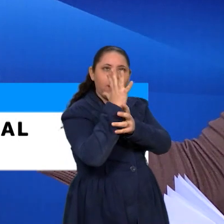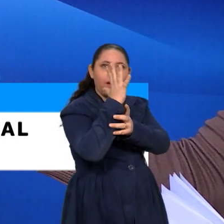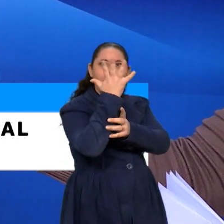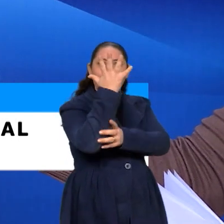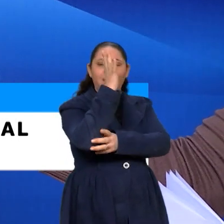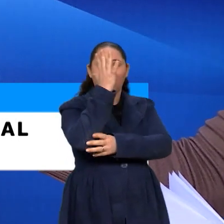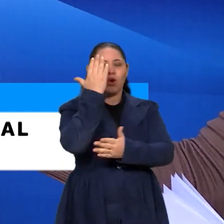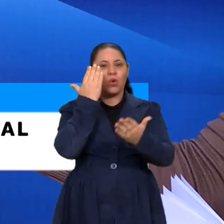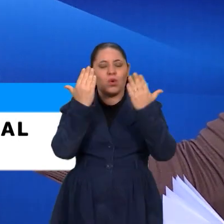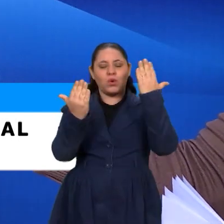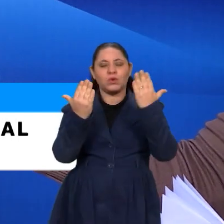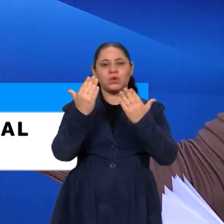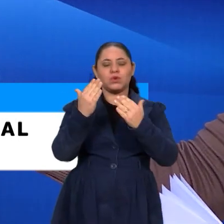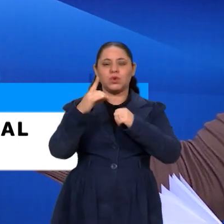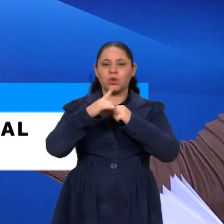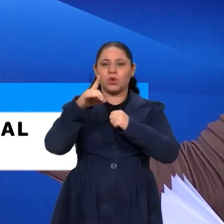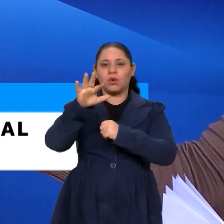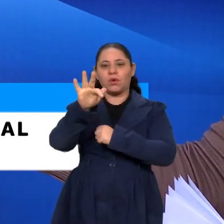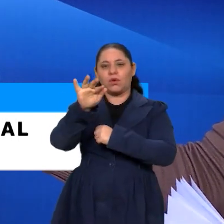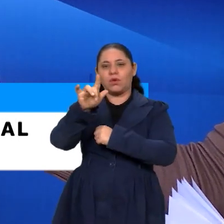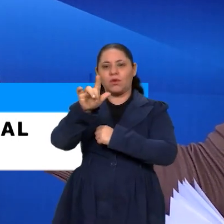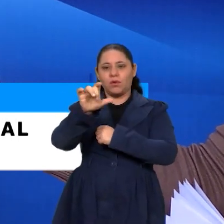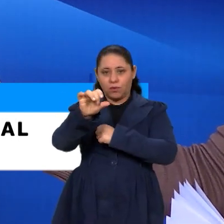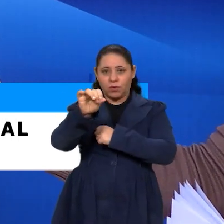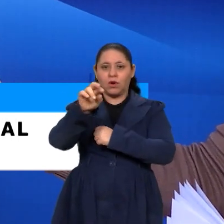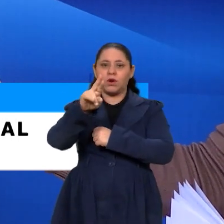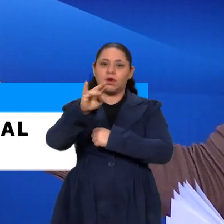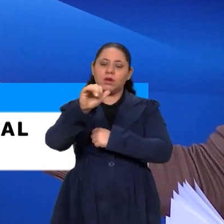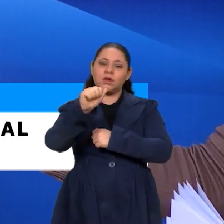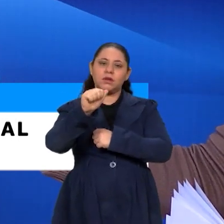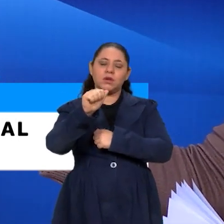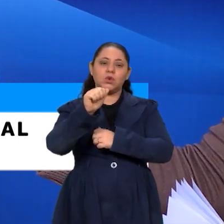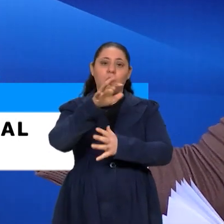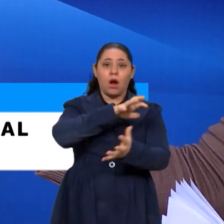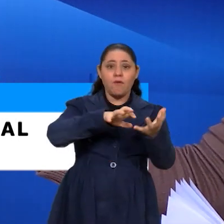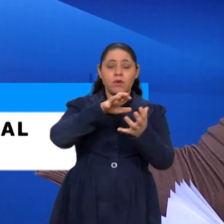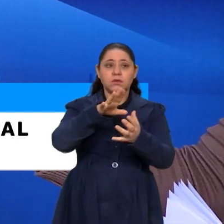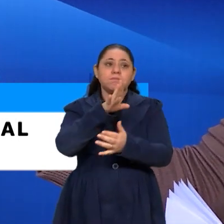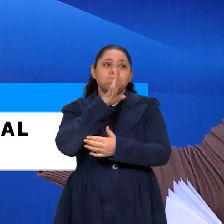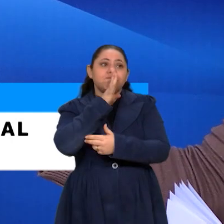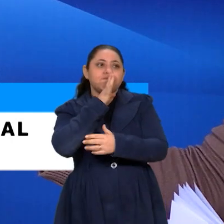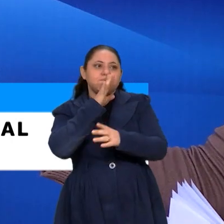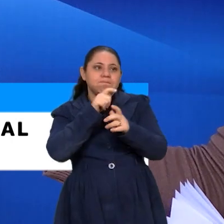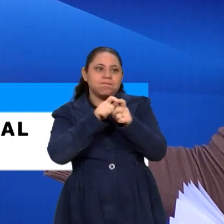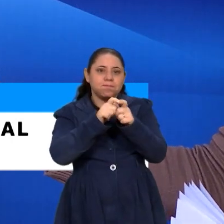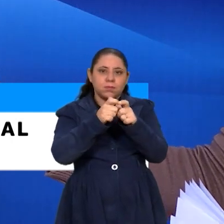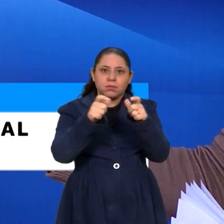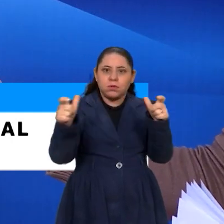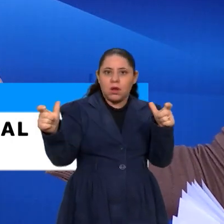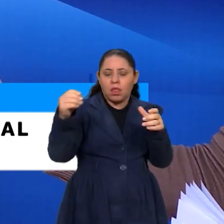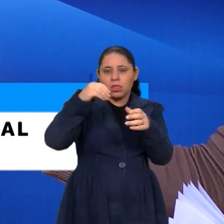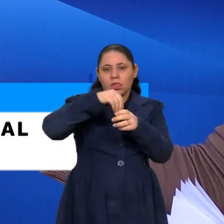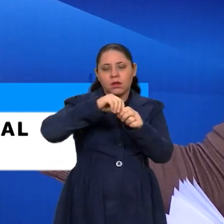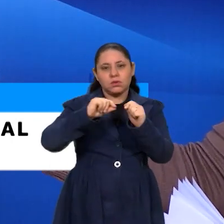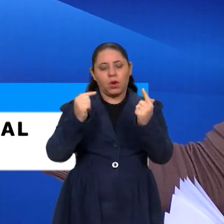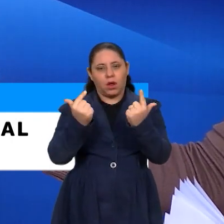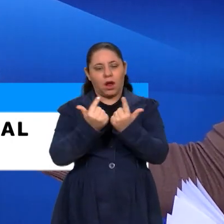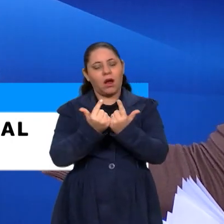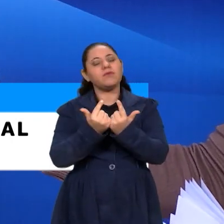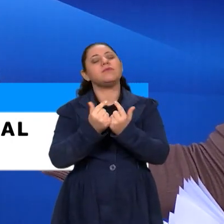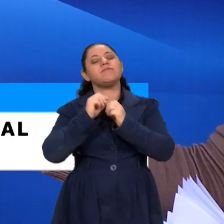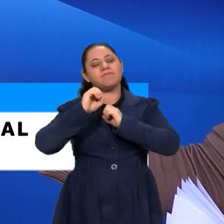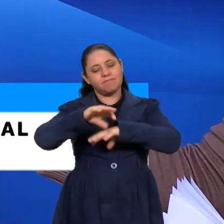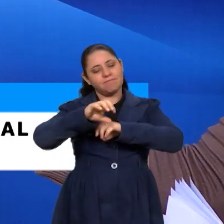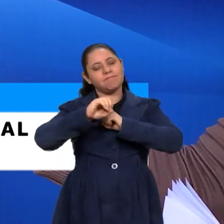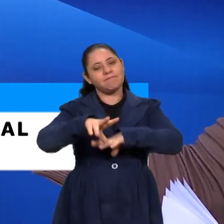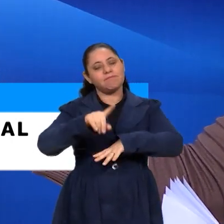naquela época, né, que o Dr. Flávio costuma dizer muito, que é a revolução silenciosa que se fez dentro do legislativo, né, através